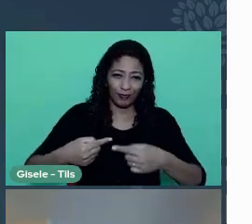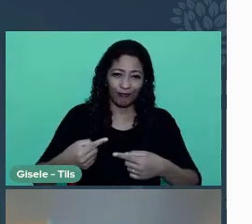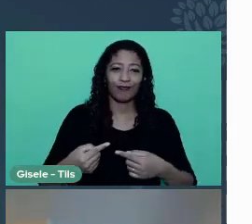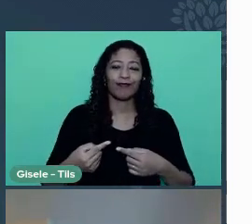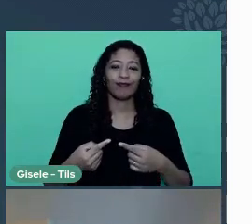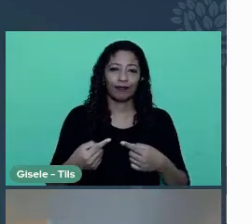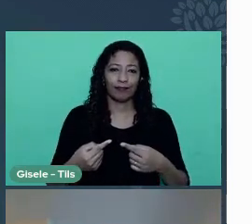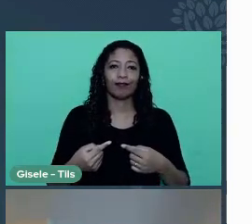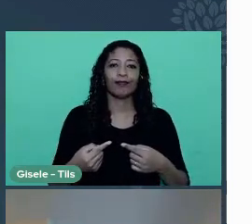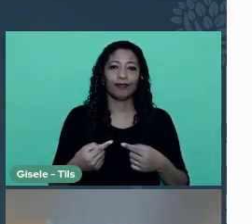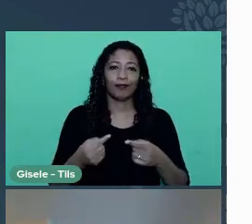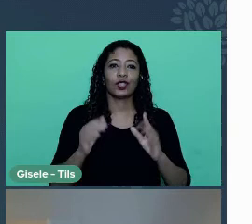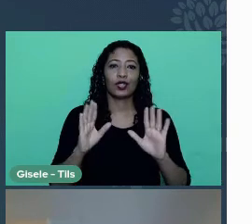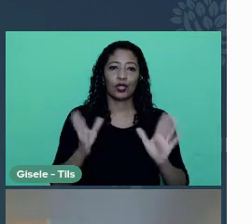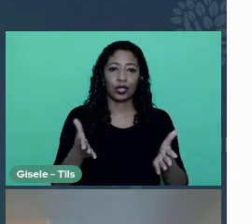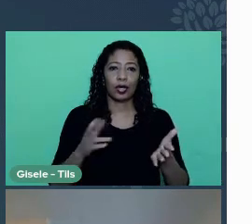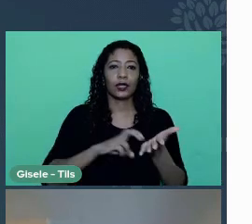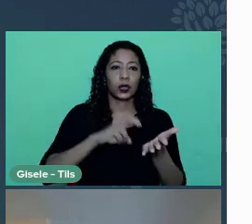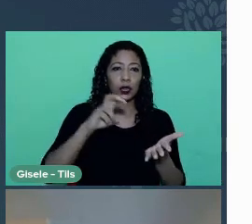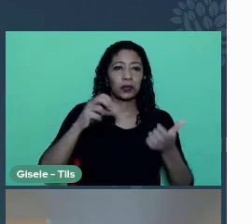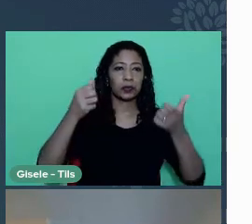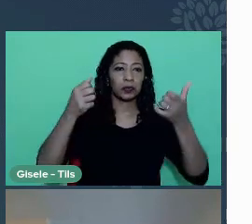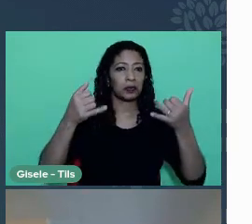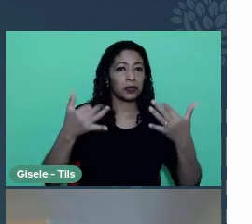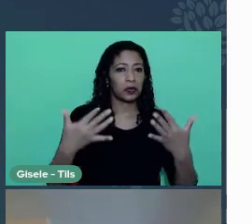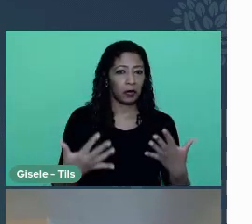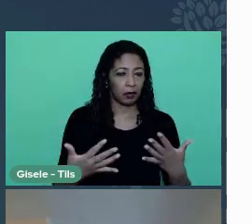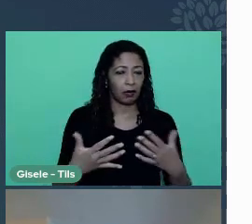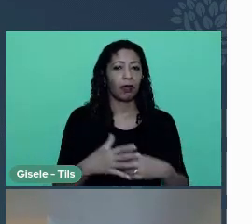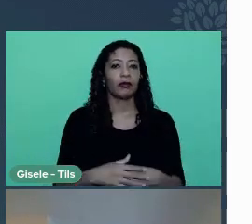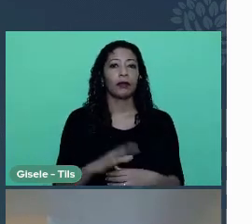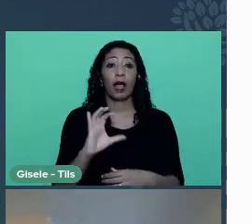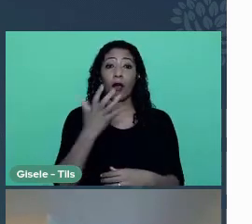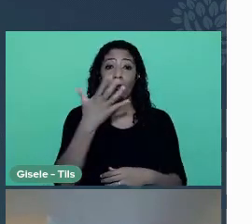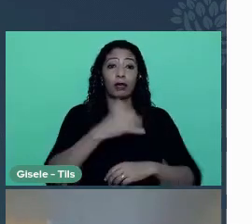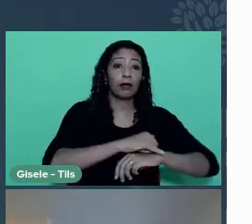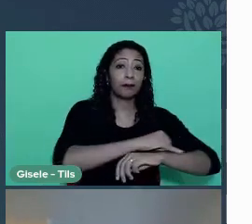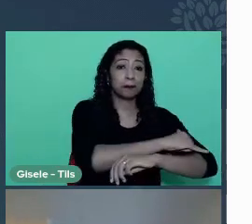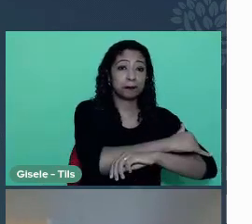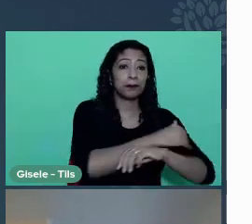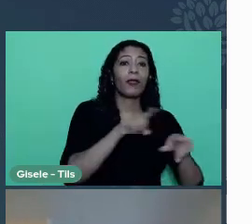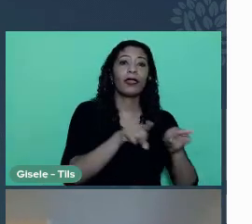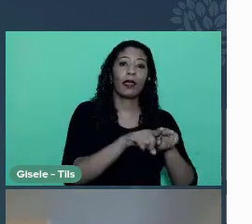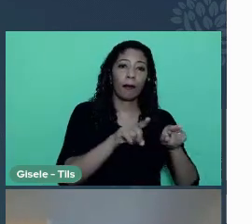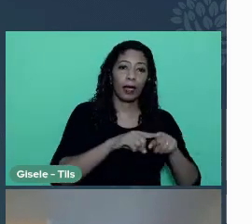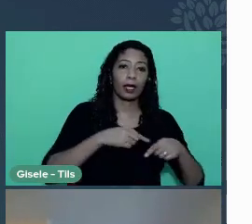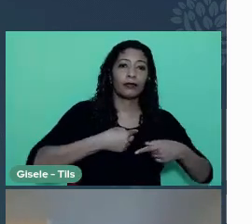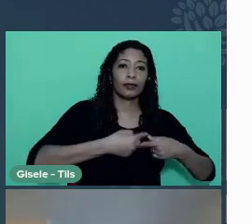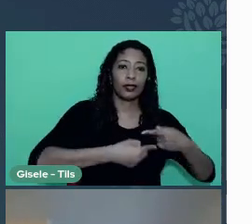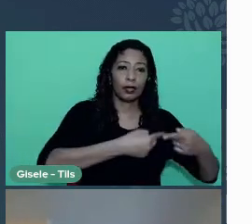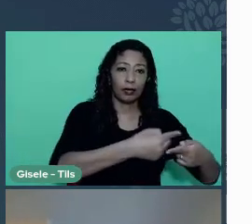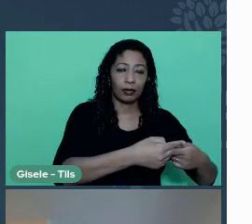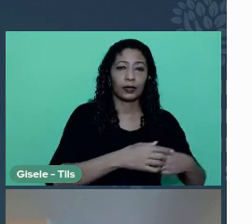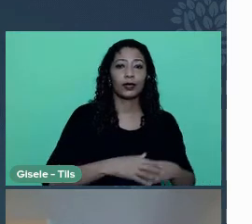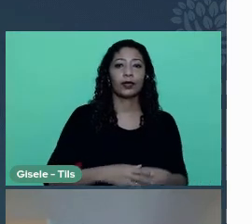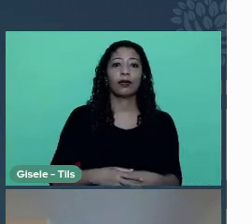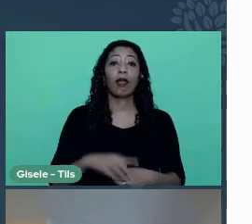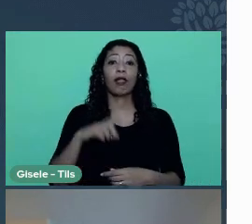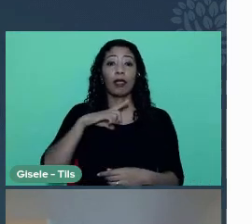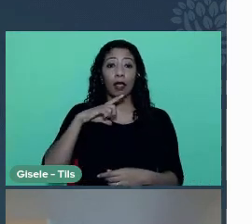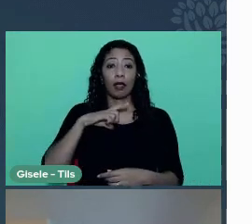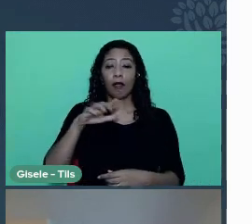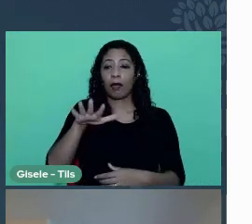a asma, isso foi dito de manhã, isso também acontece na obesidade, né? E eu tenho fatores